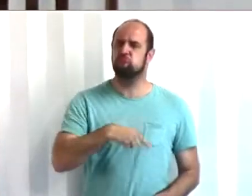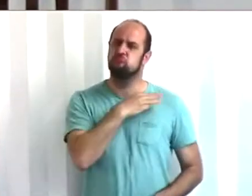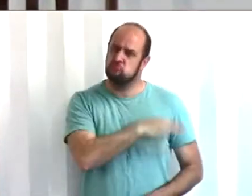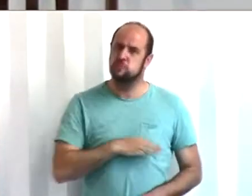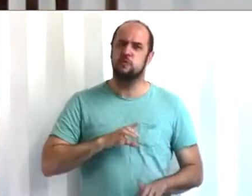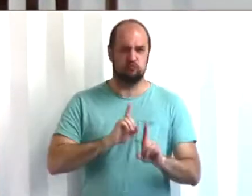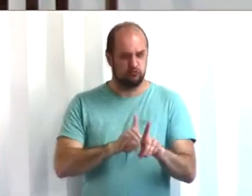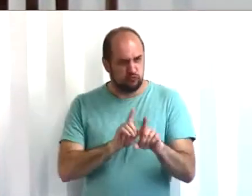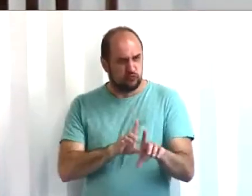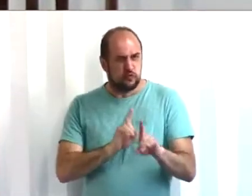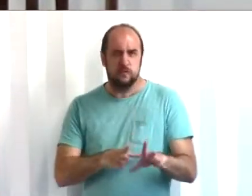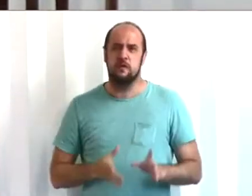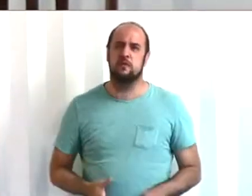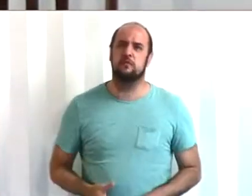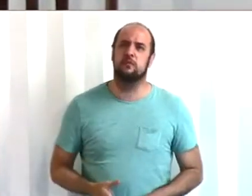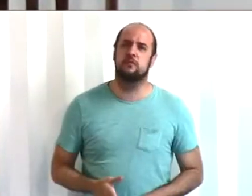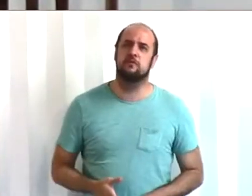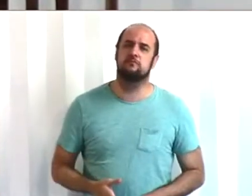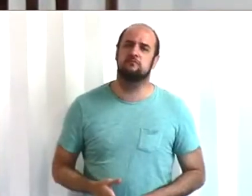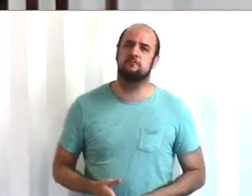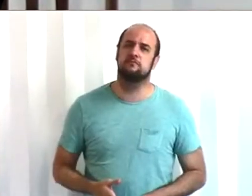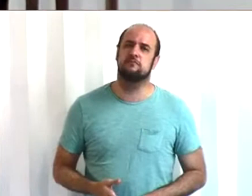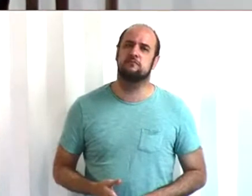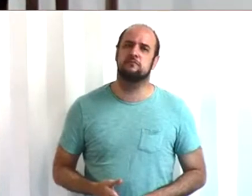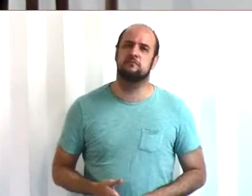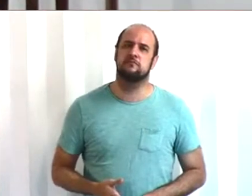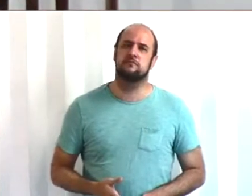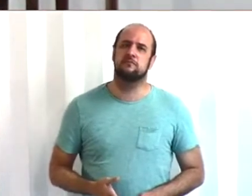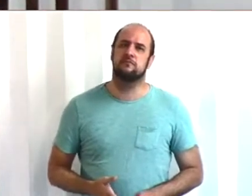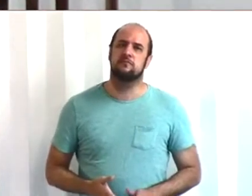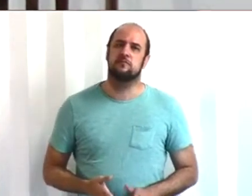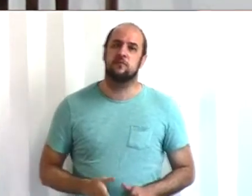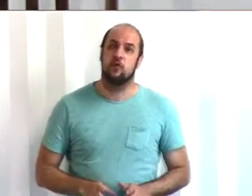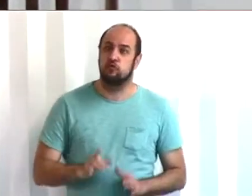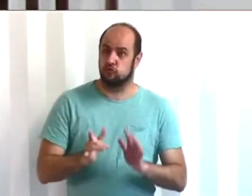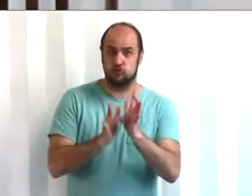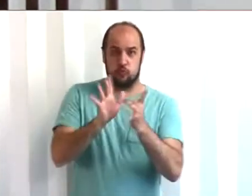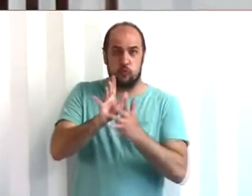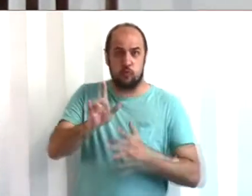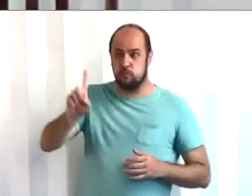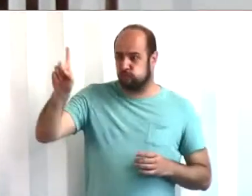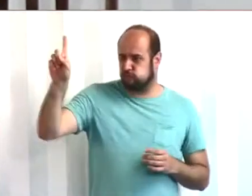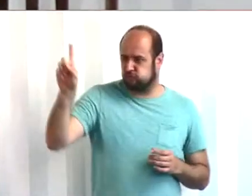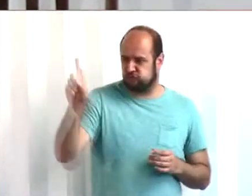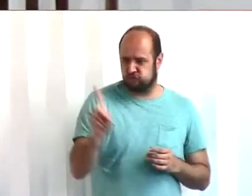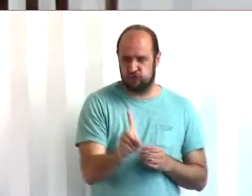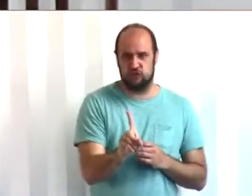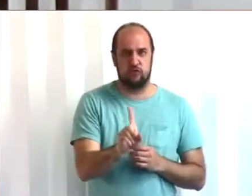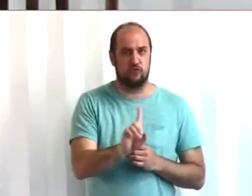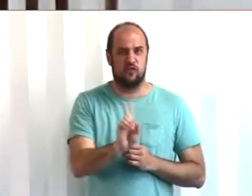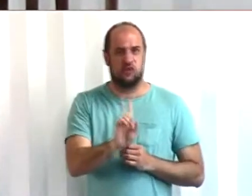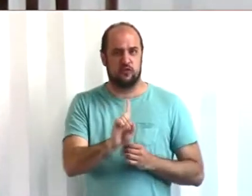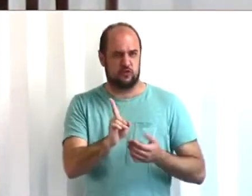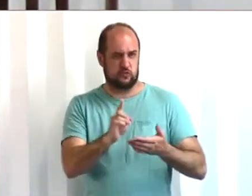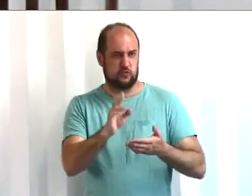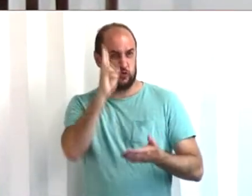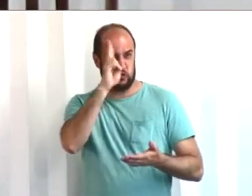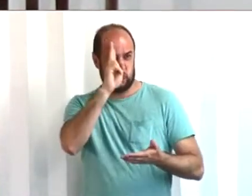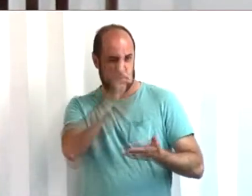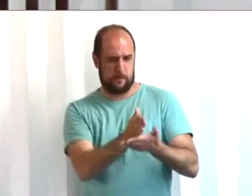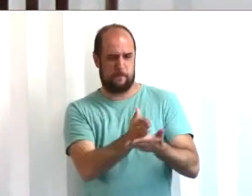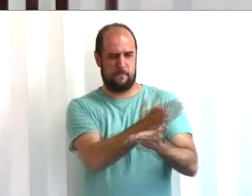façam discípulos. Aquele que veio, não veio simplesmente para ser o que dividiu a